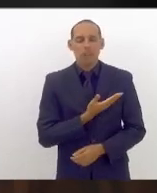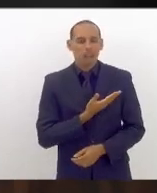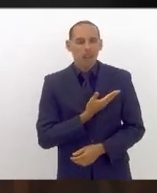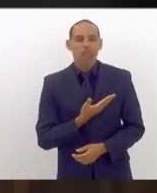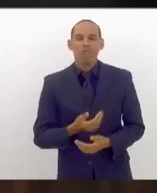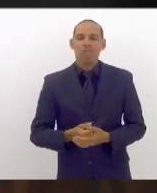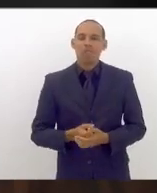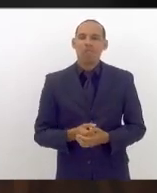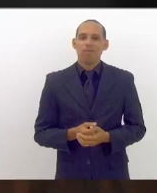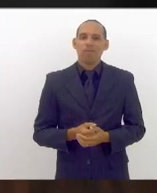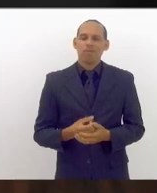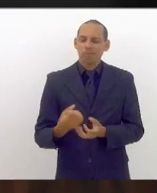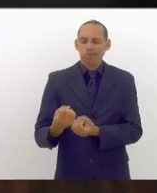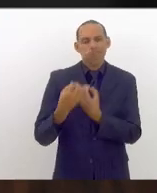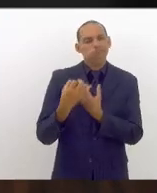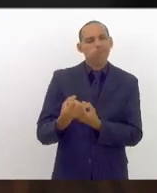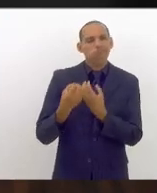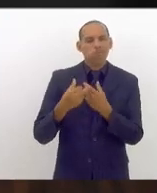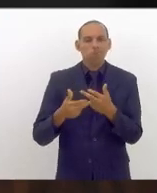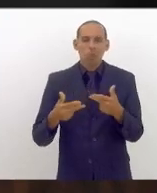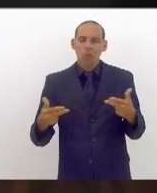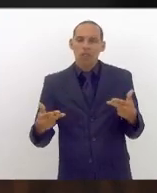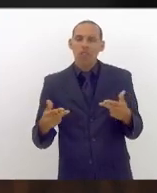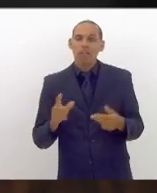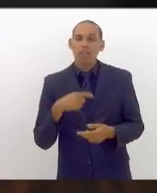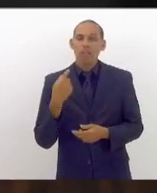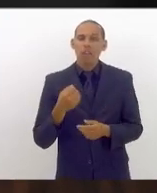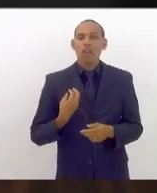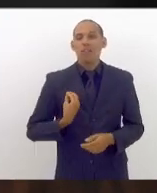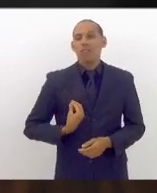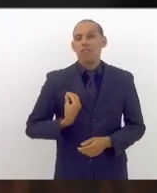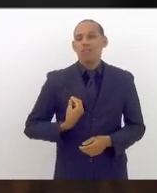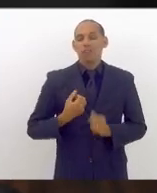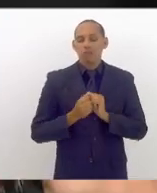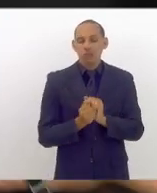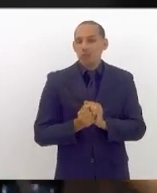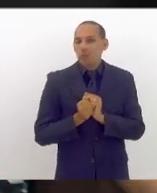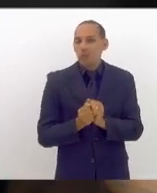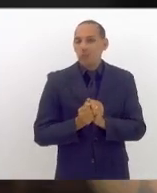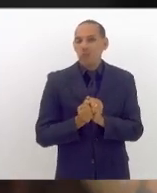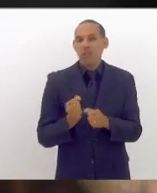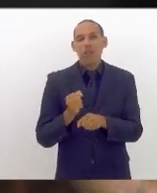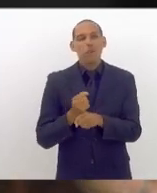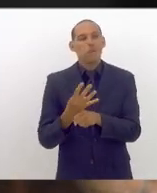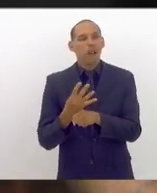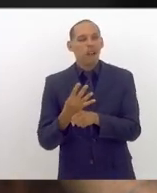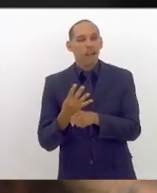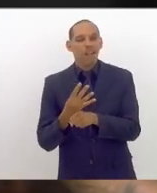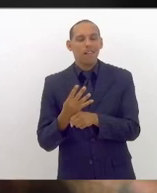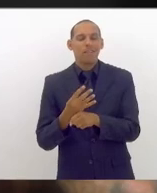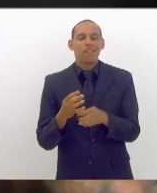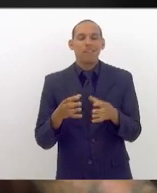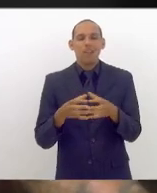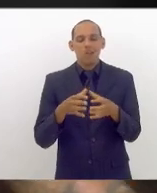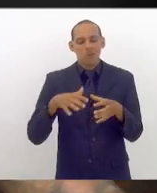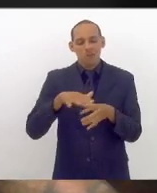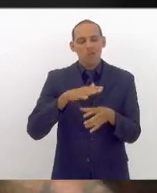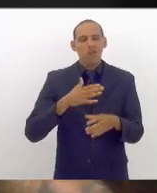que me ensinaram que a gente conviveu junto esses quatro anos agradecer a todo meu gabinete também